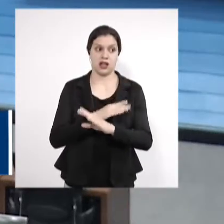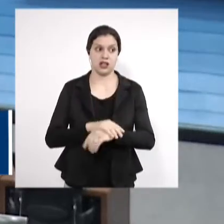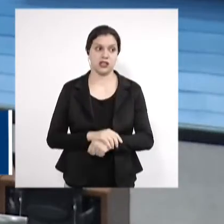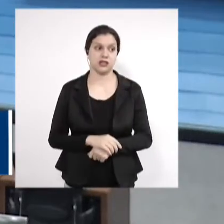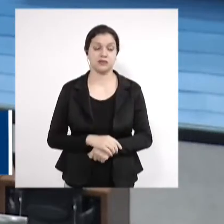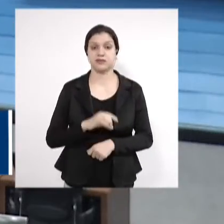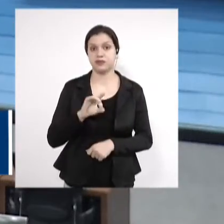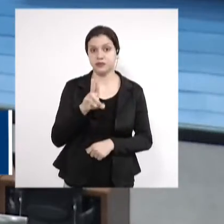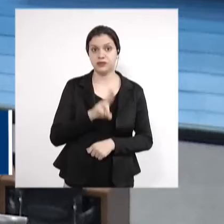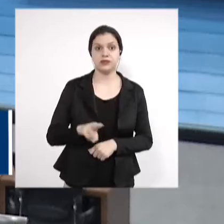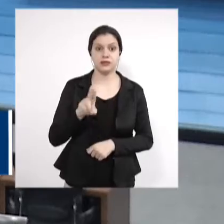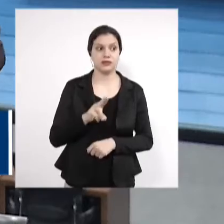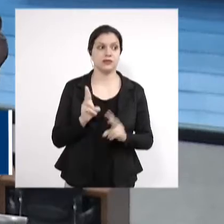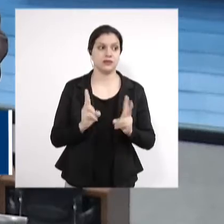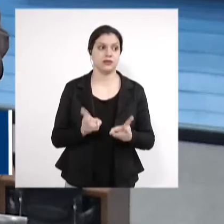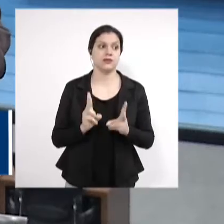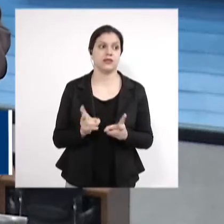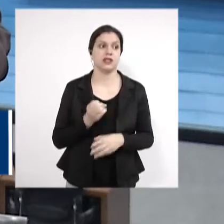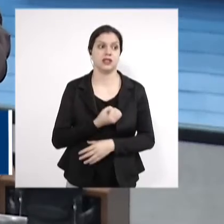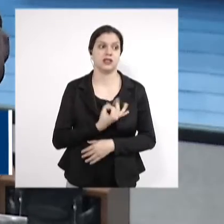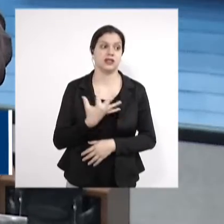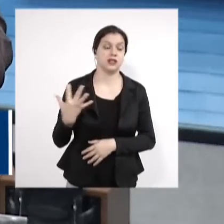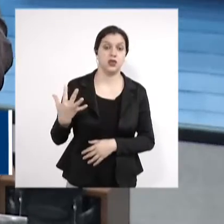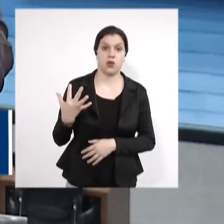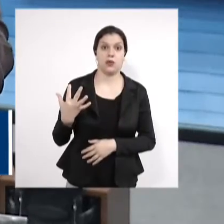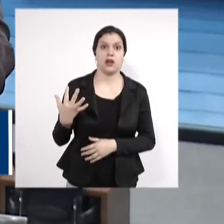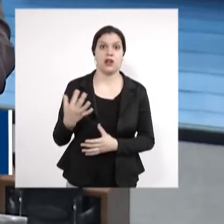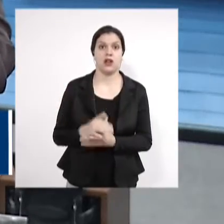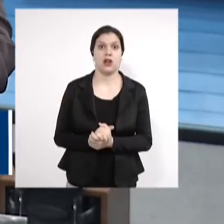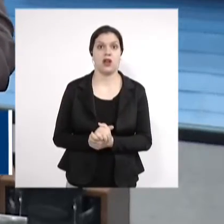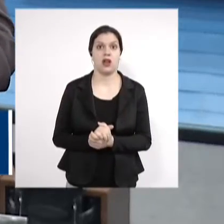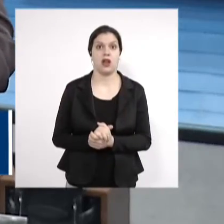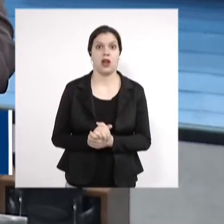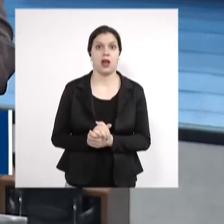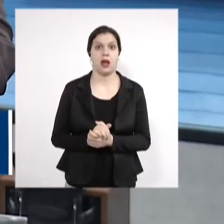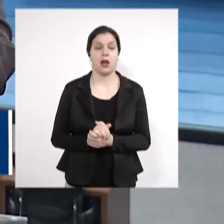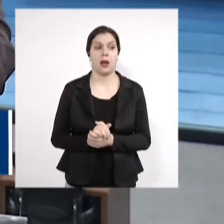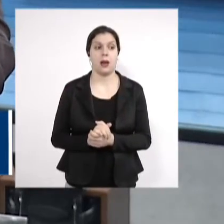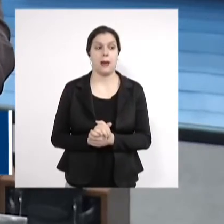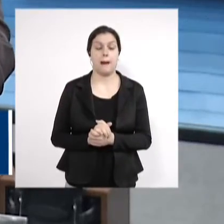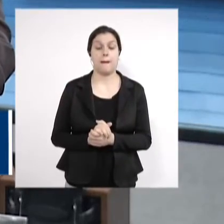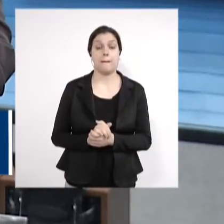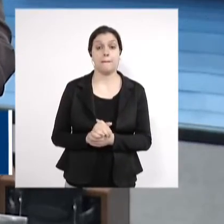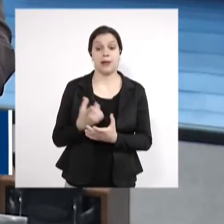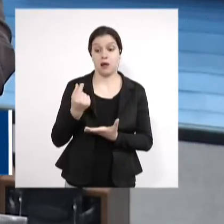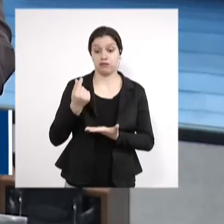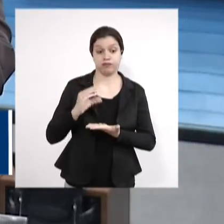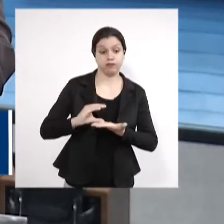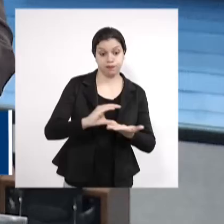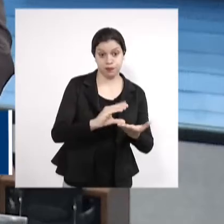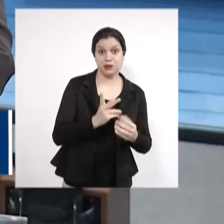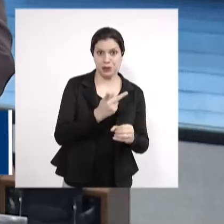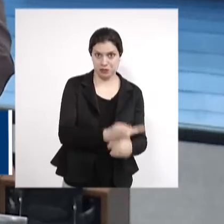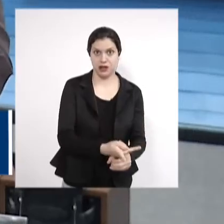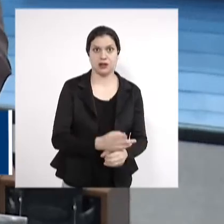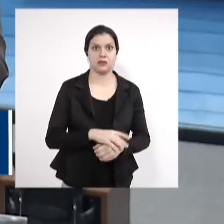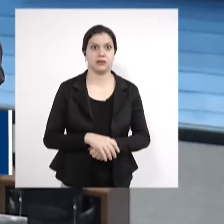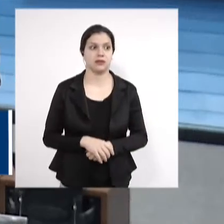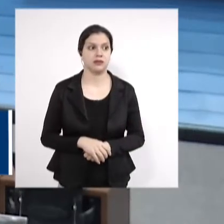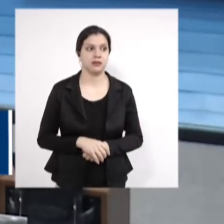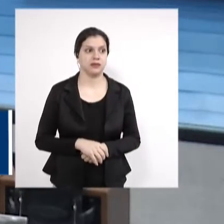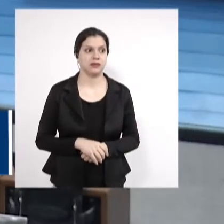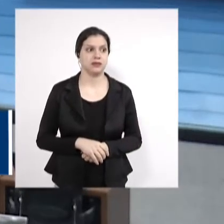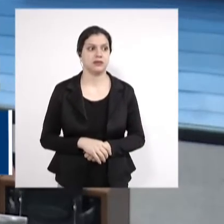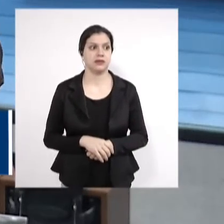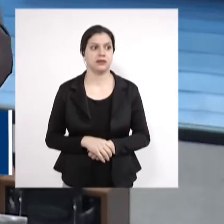só está utilizando o resultado da Mega Sena para poder fazer a distribuição desses prêmios. Então, tem essa situação aí